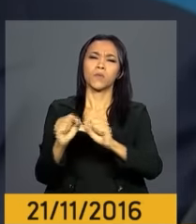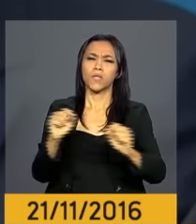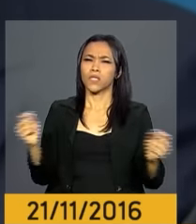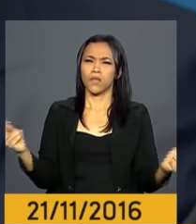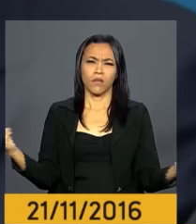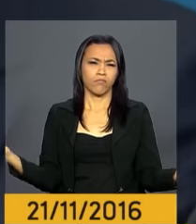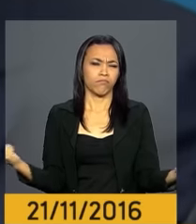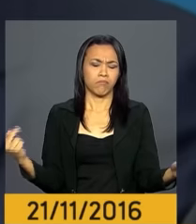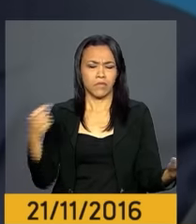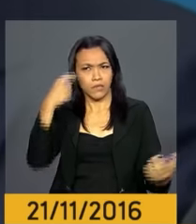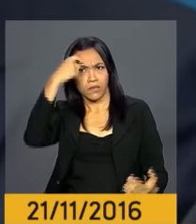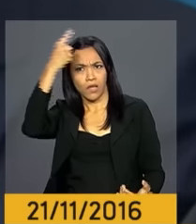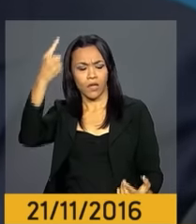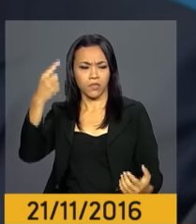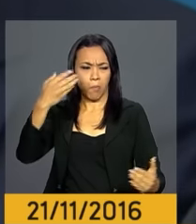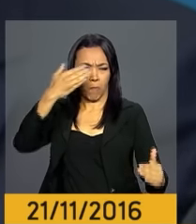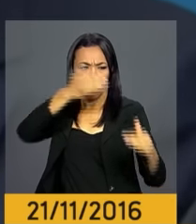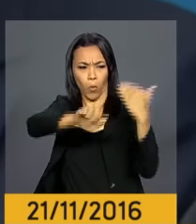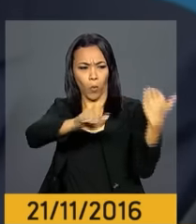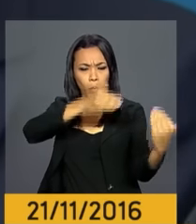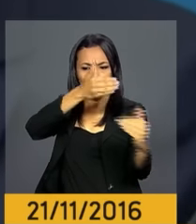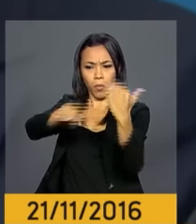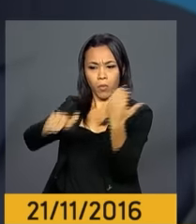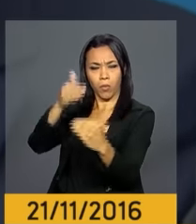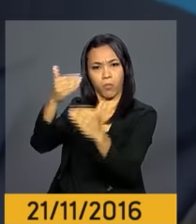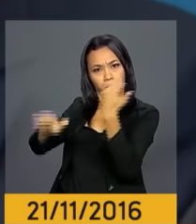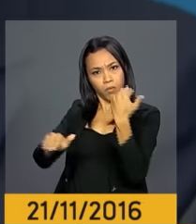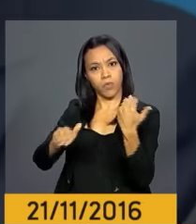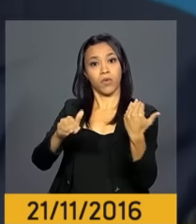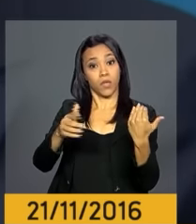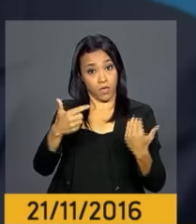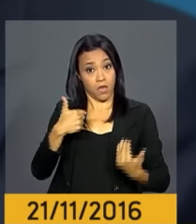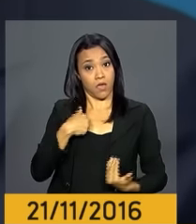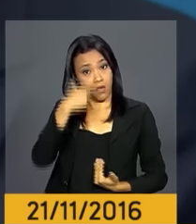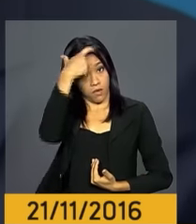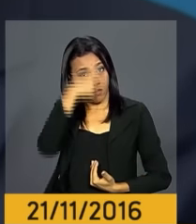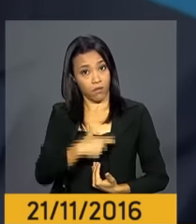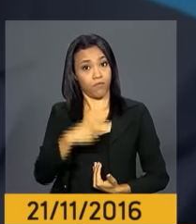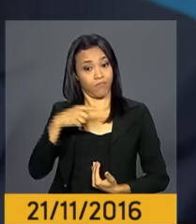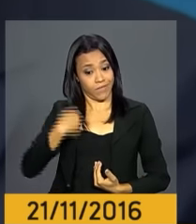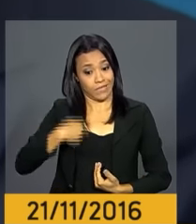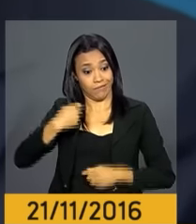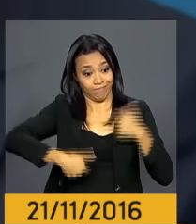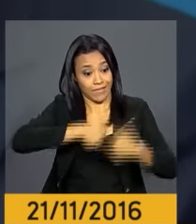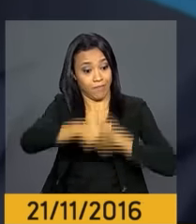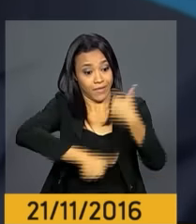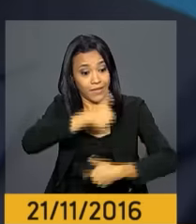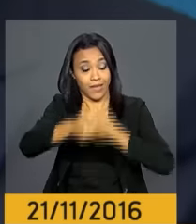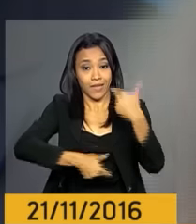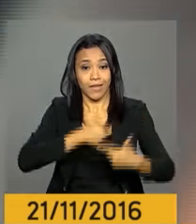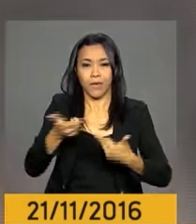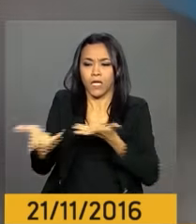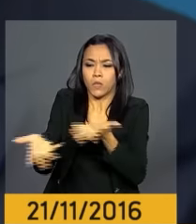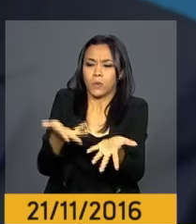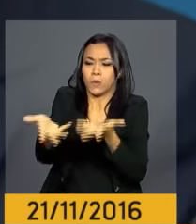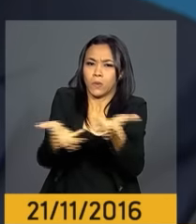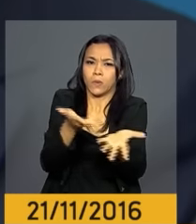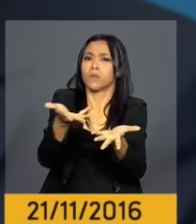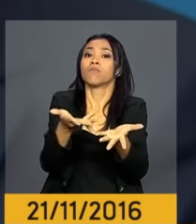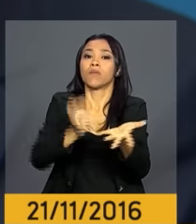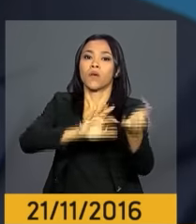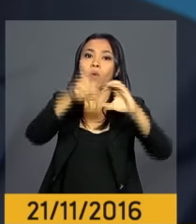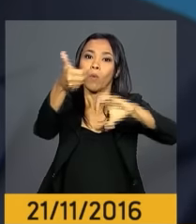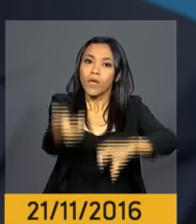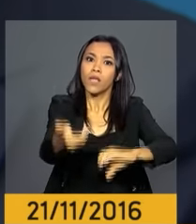de ideias, mas o trabalho que nós outros, eu inclusive, temos que fazer para, muitas vezes, convencer o Congresso Nacional